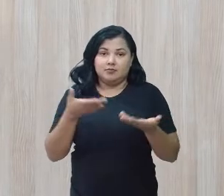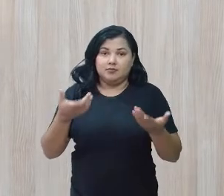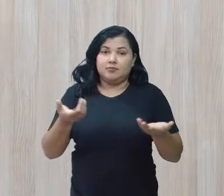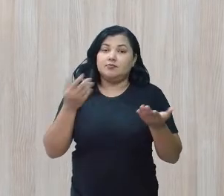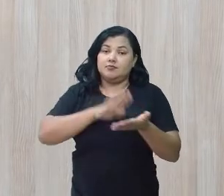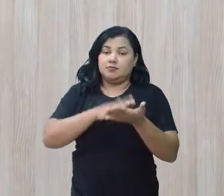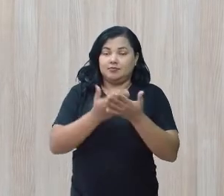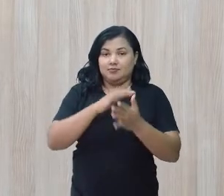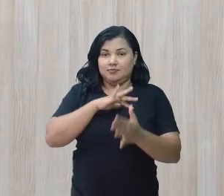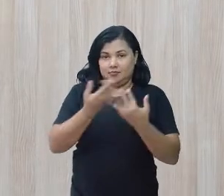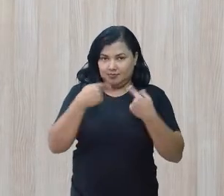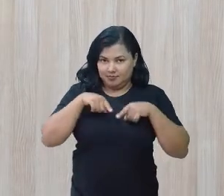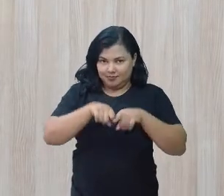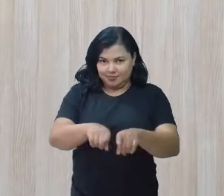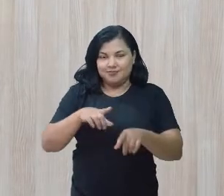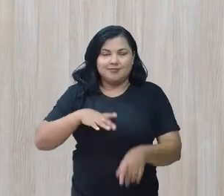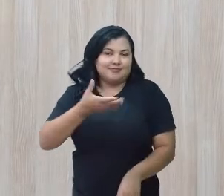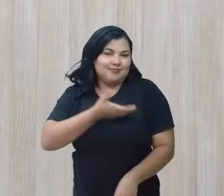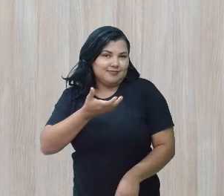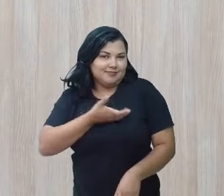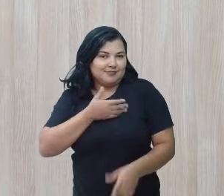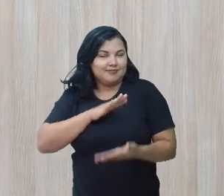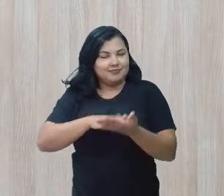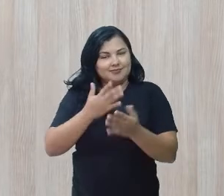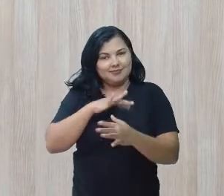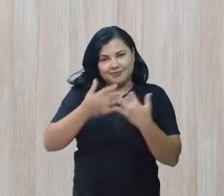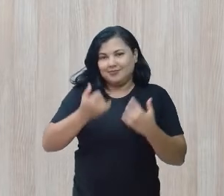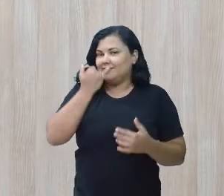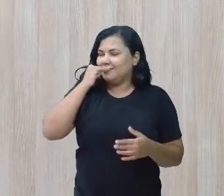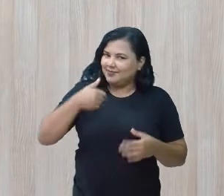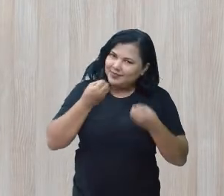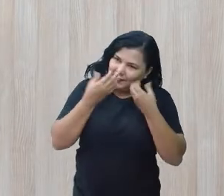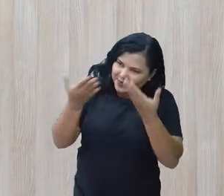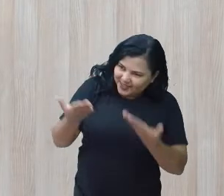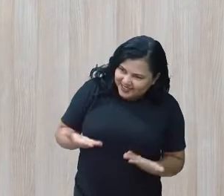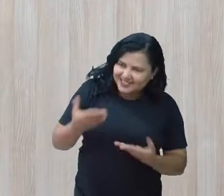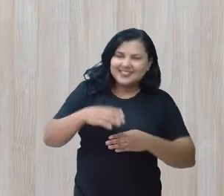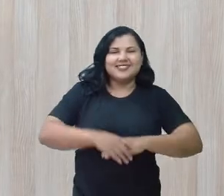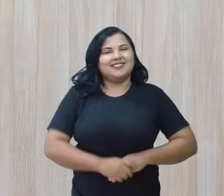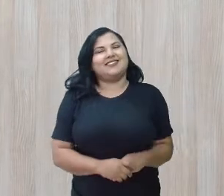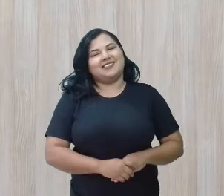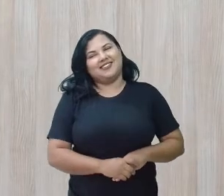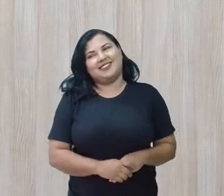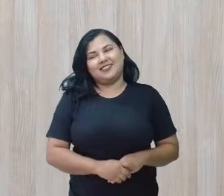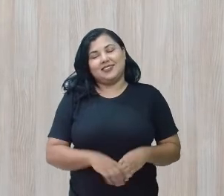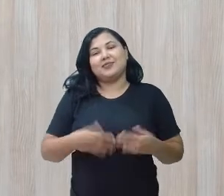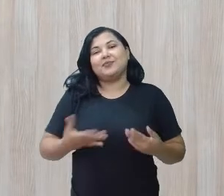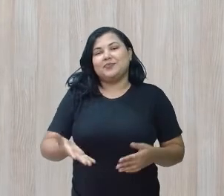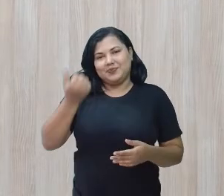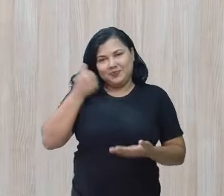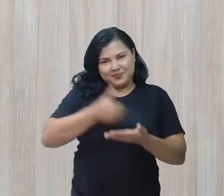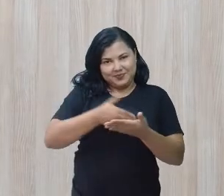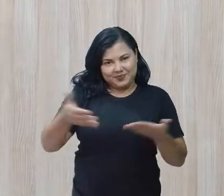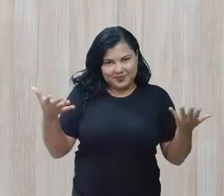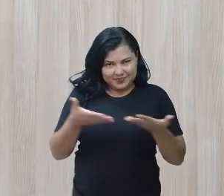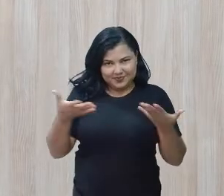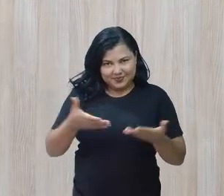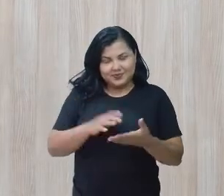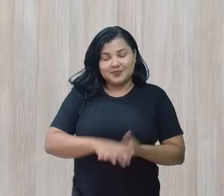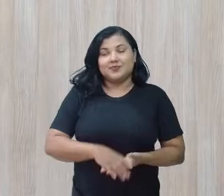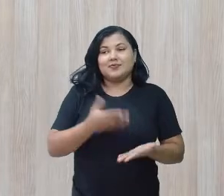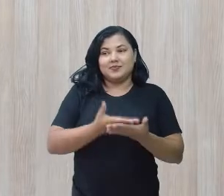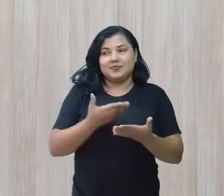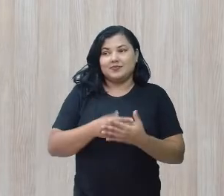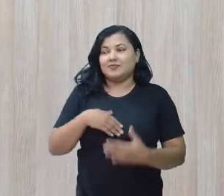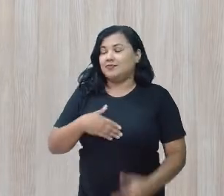língua brasileira de sinais é a nossa querida intérprete Jéssica. Seja muito bem-vinda, Jéssica. Vamos lá, vamos começar a aula de hoje.